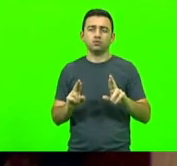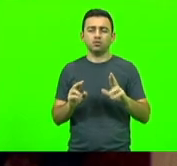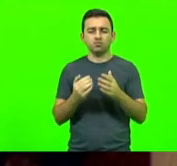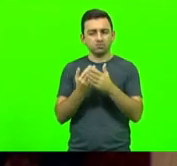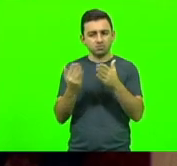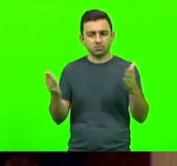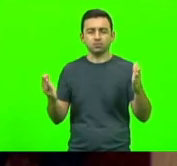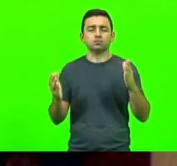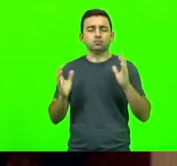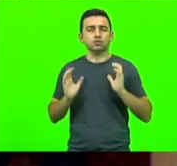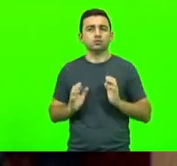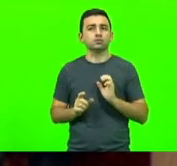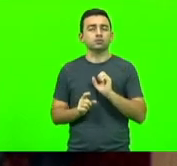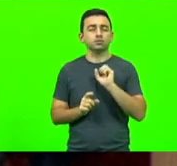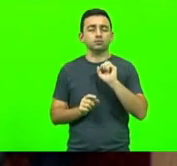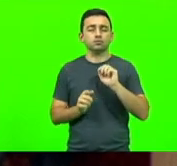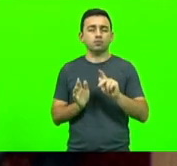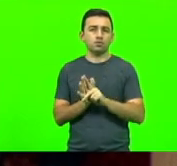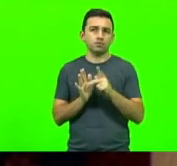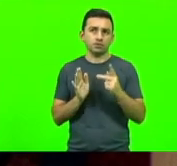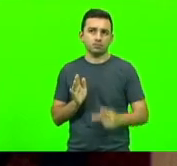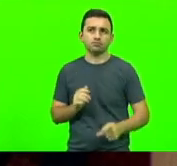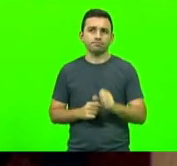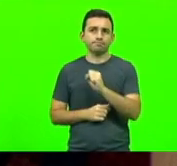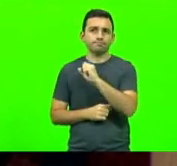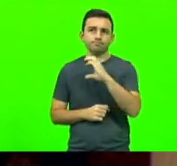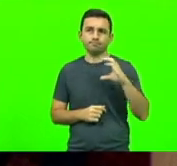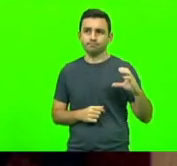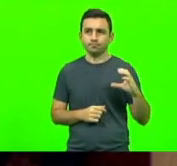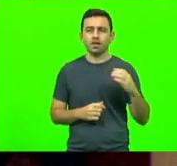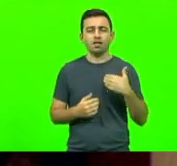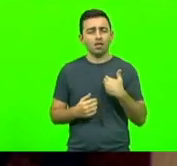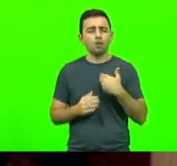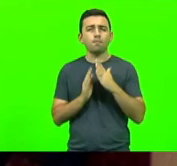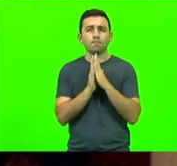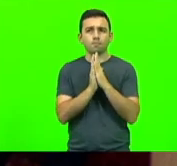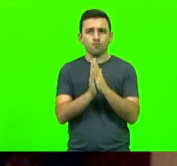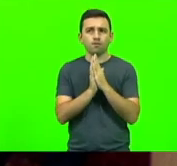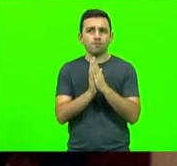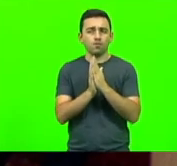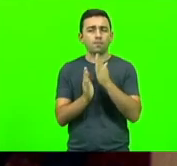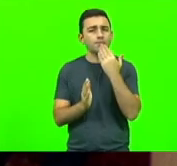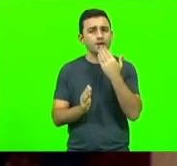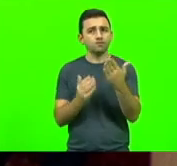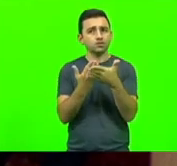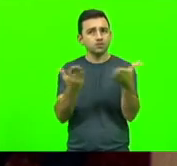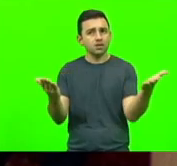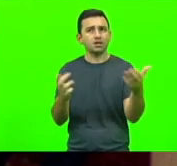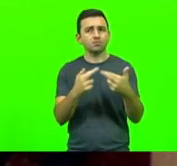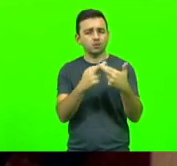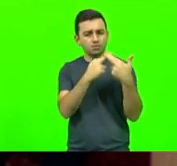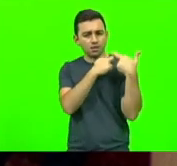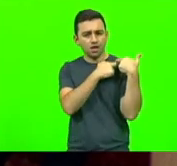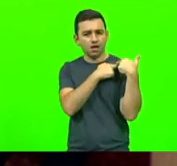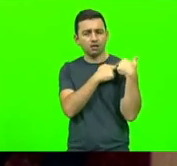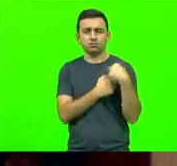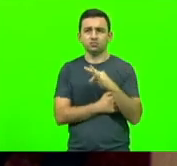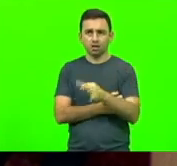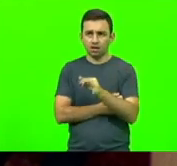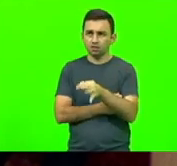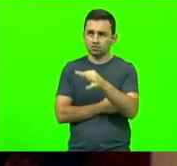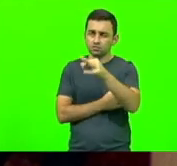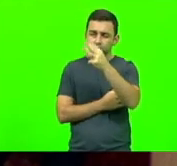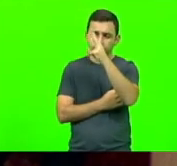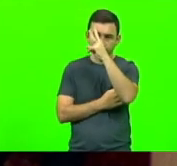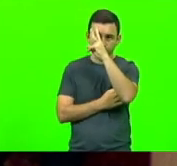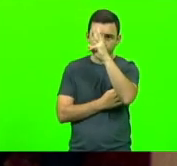cidadãos catarinenses. O que eu clamo aqui a vossas excelências é pela responsabilidade, Volney, que nos assiste a cada